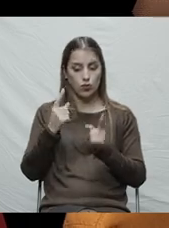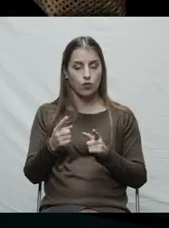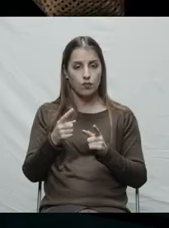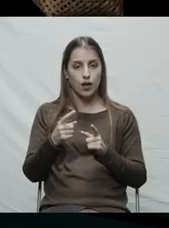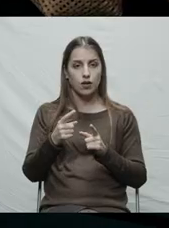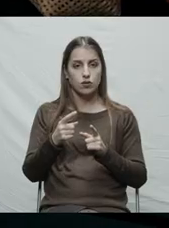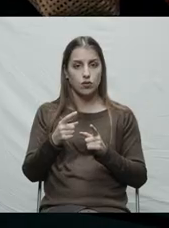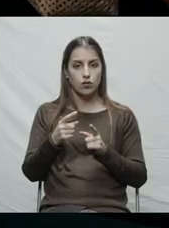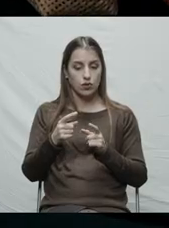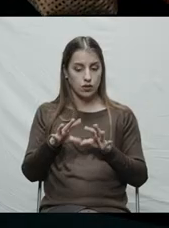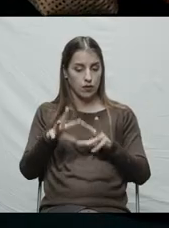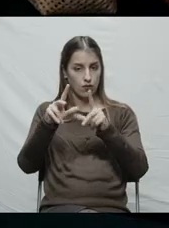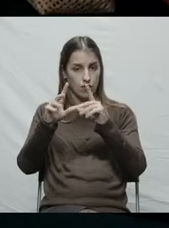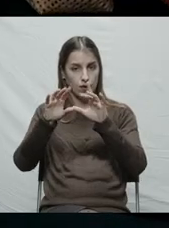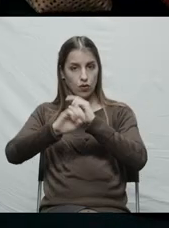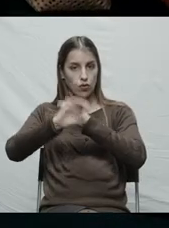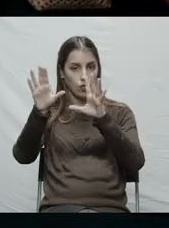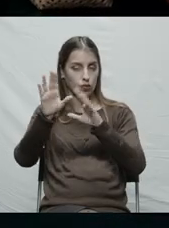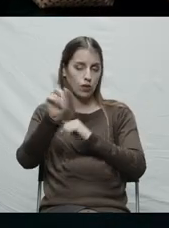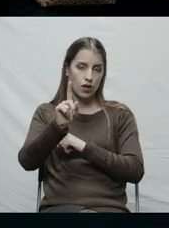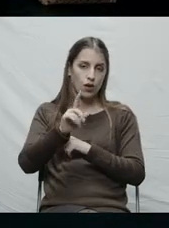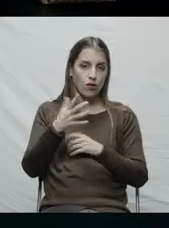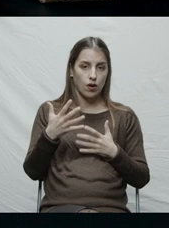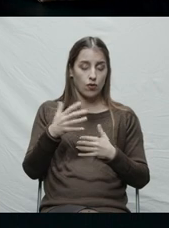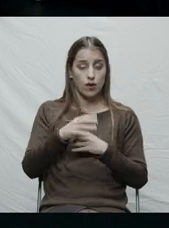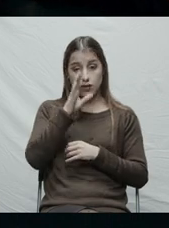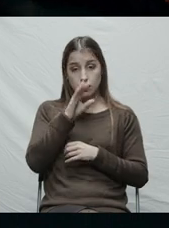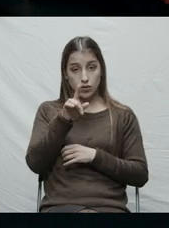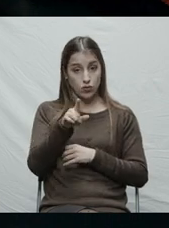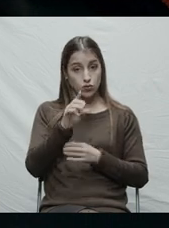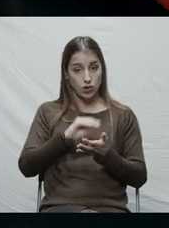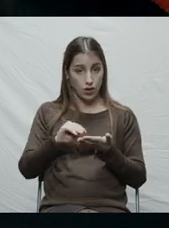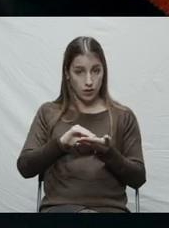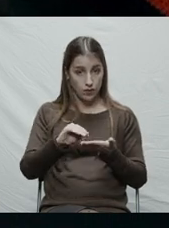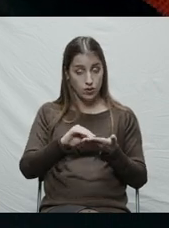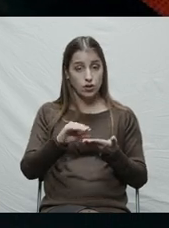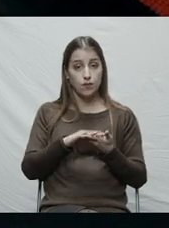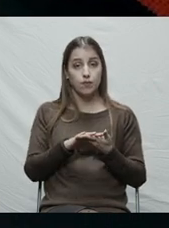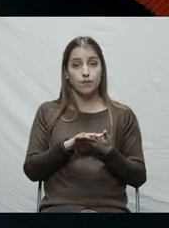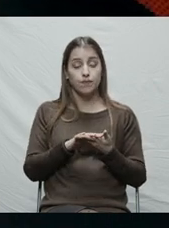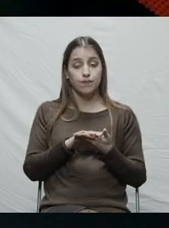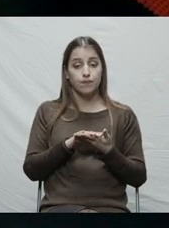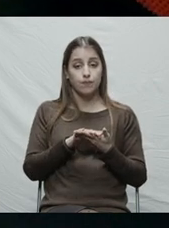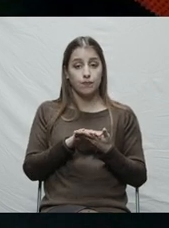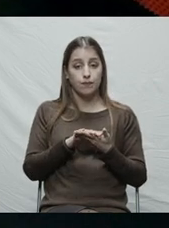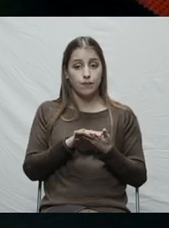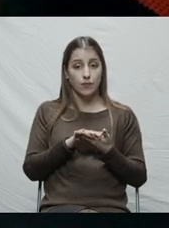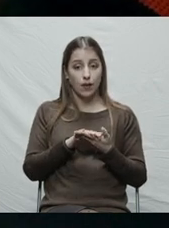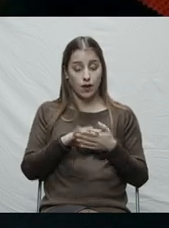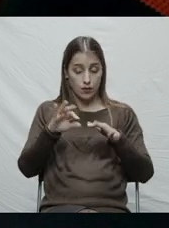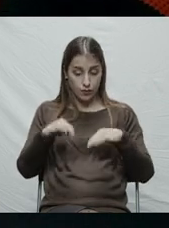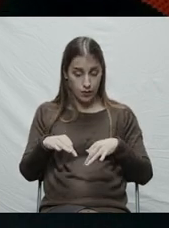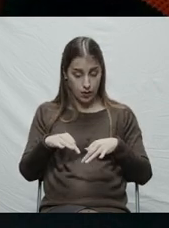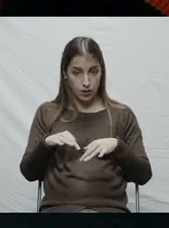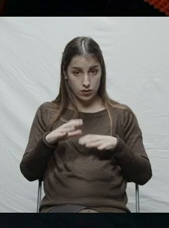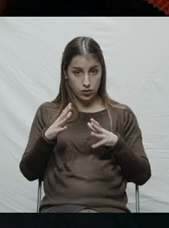desenvolvimento e Conclusão. conclusão, já está. Agora, se a conclusão, se o que tu escreves, se o que tu chegas, se a peça a que tu chegas no fim